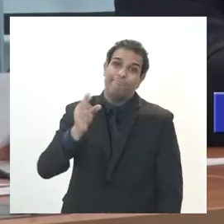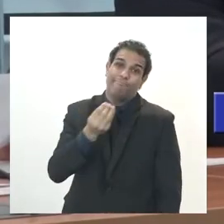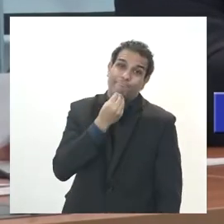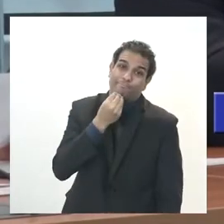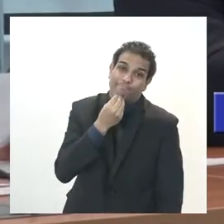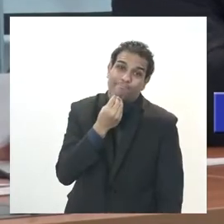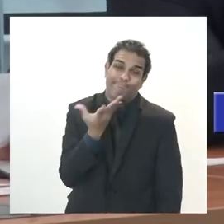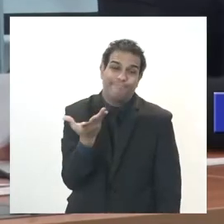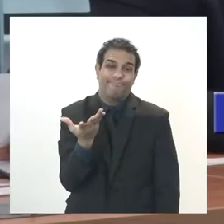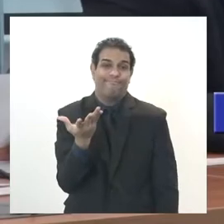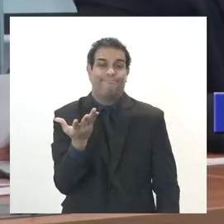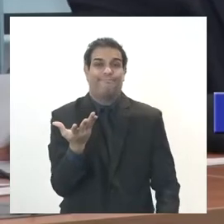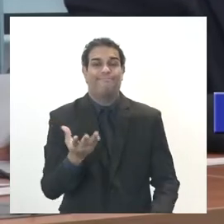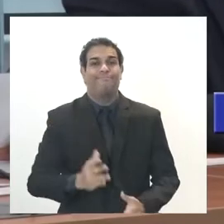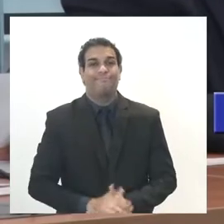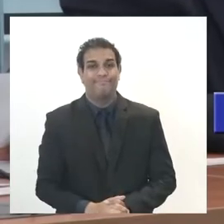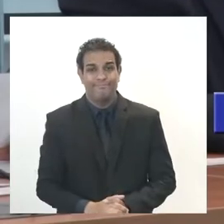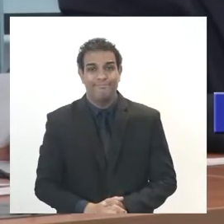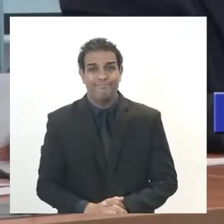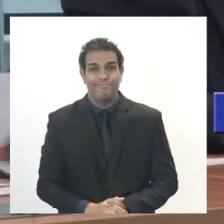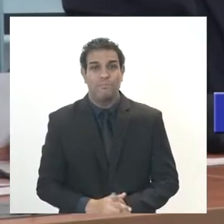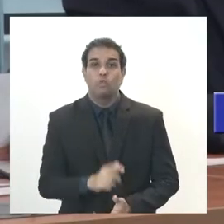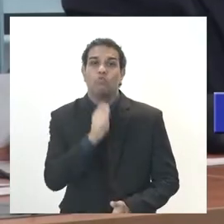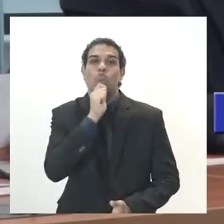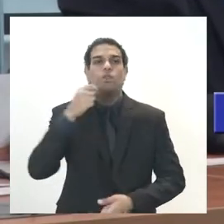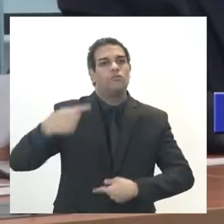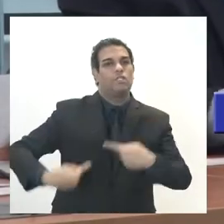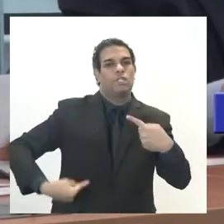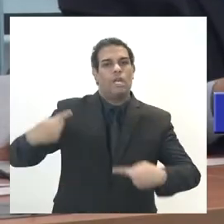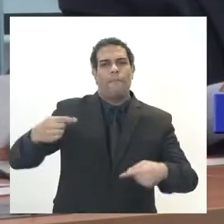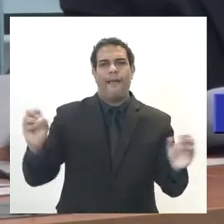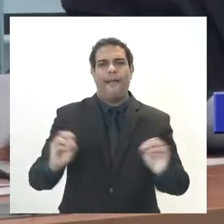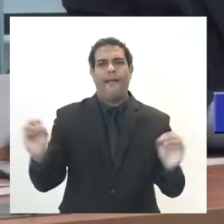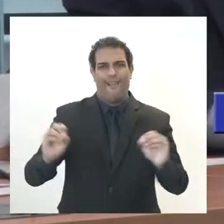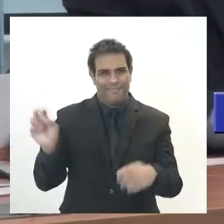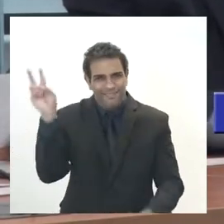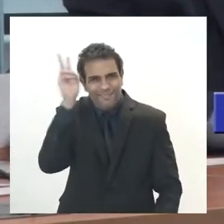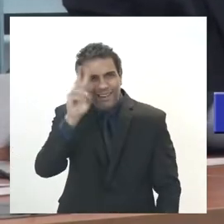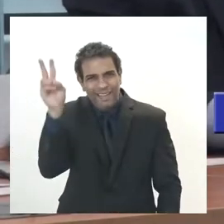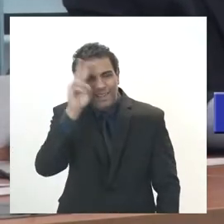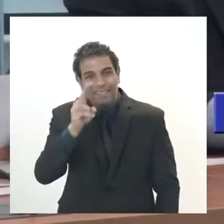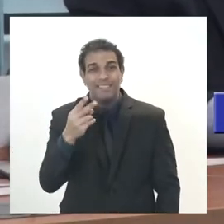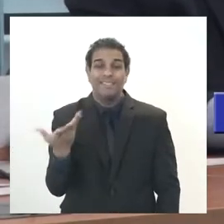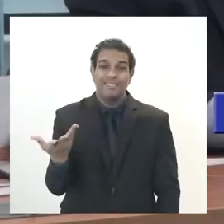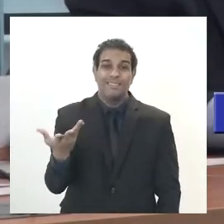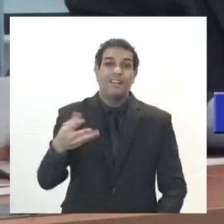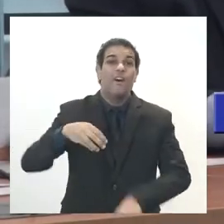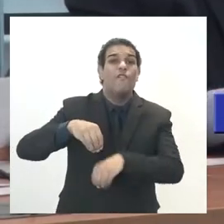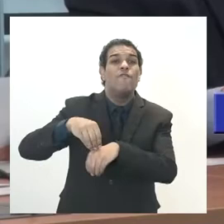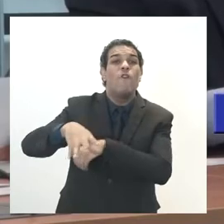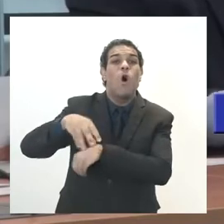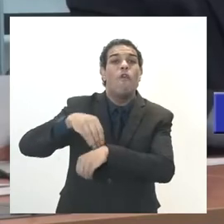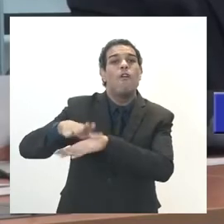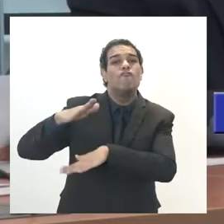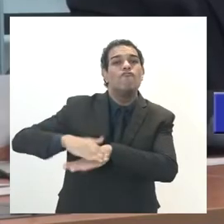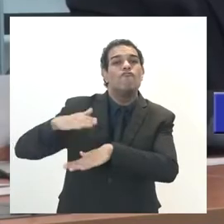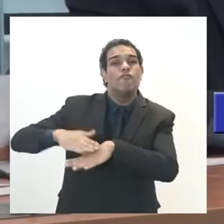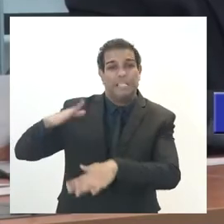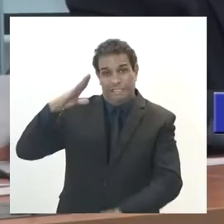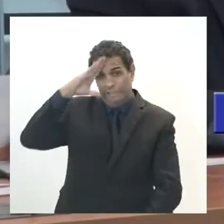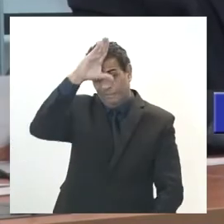óbvio que assumir o poder sem o debate e informando o que que ele iria